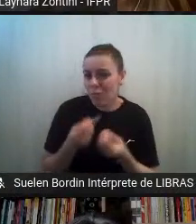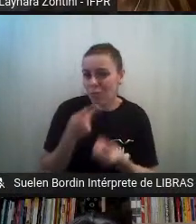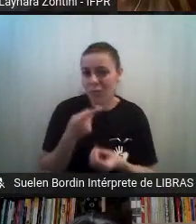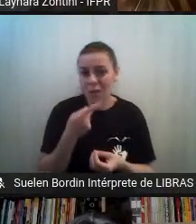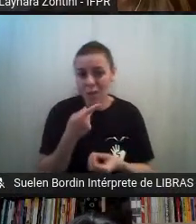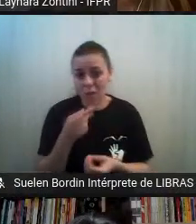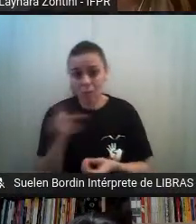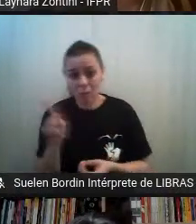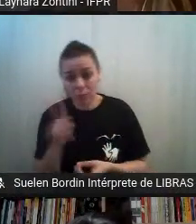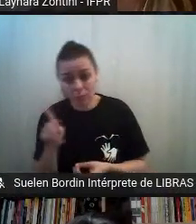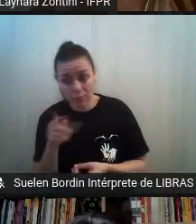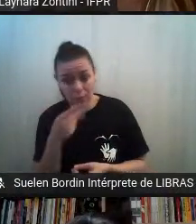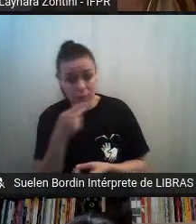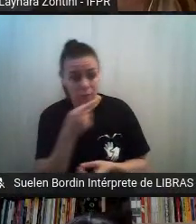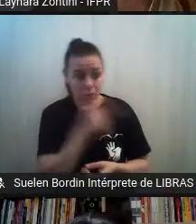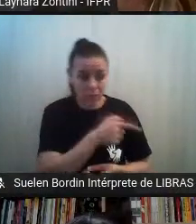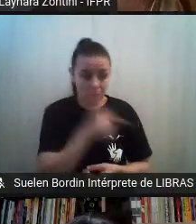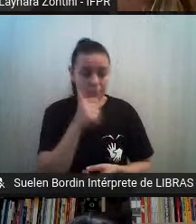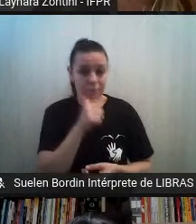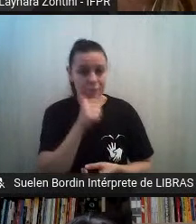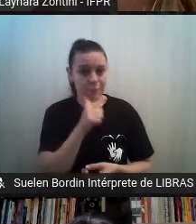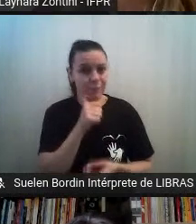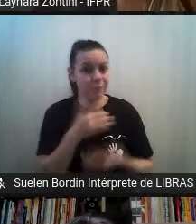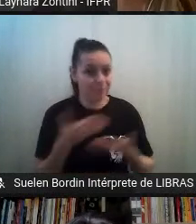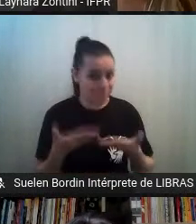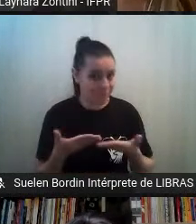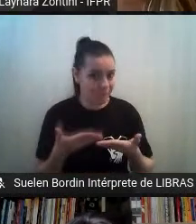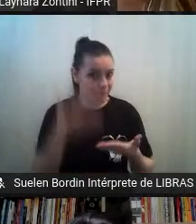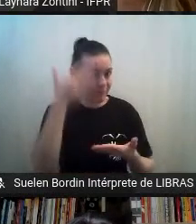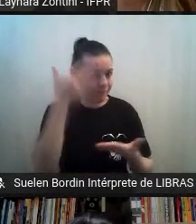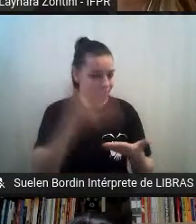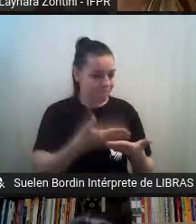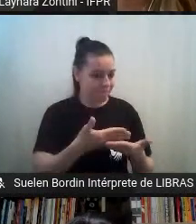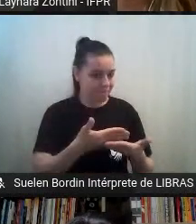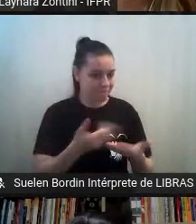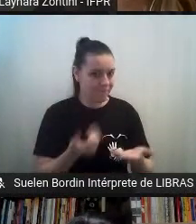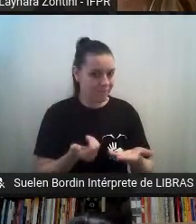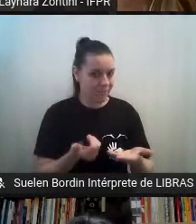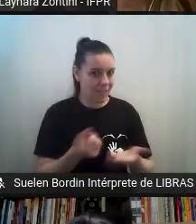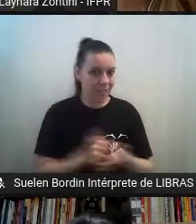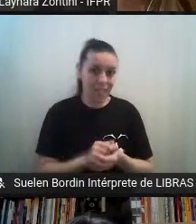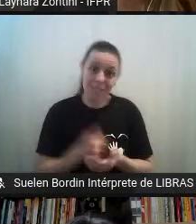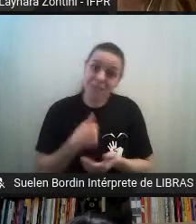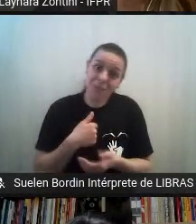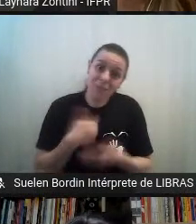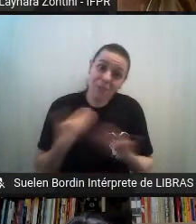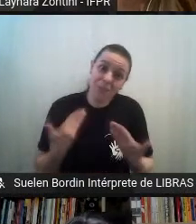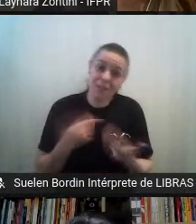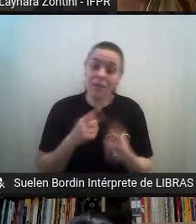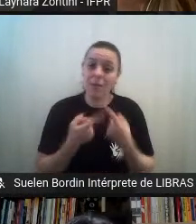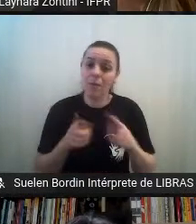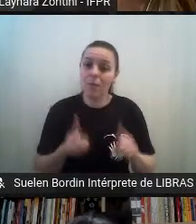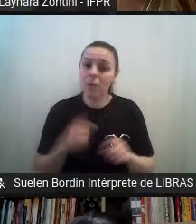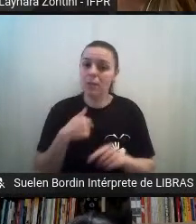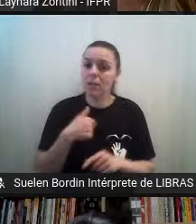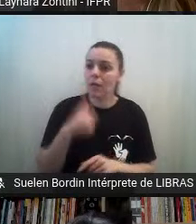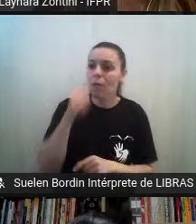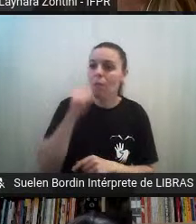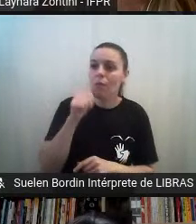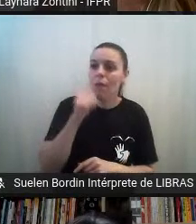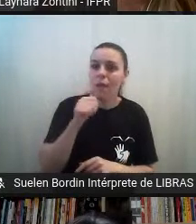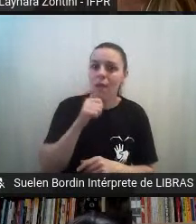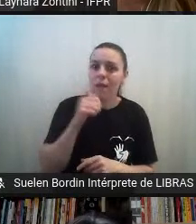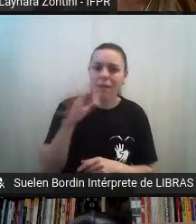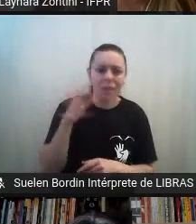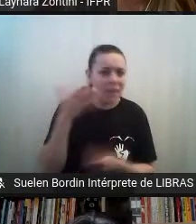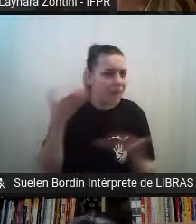aula, mas foi, assim, na frente dela, né? E aí não foi comigo, mas como é que eu, como mulher, ouço isso e também não